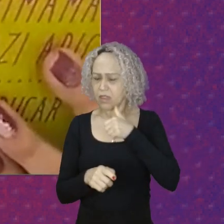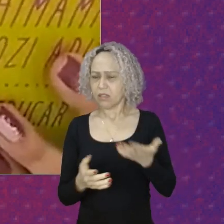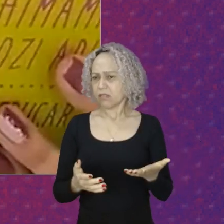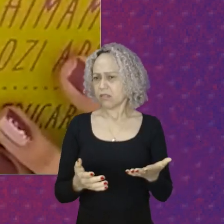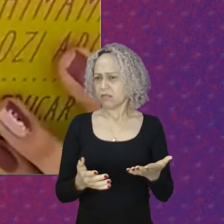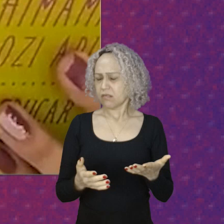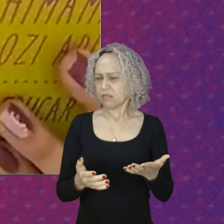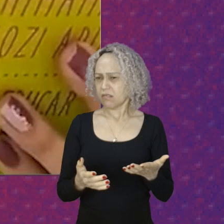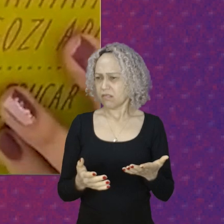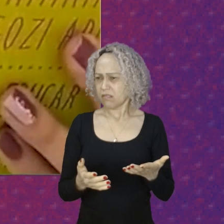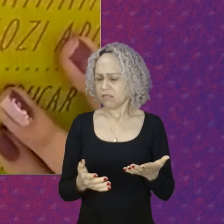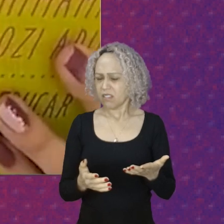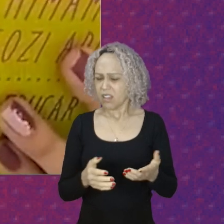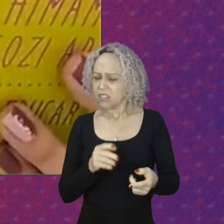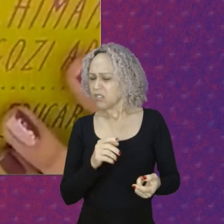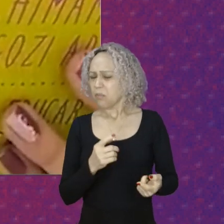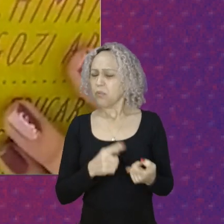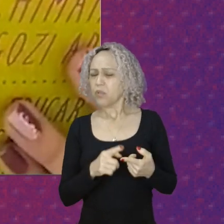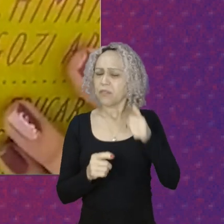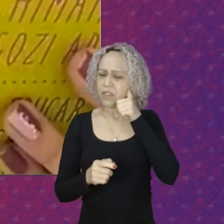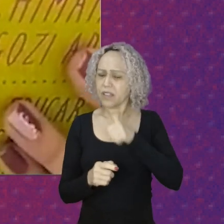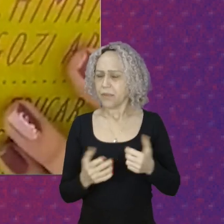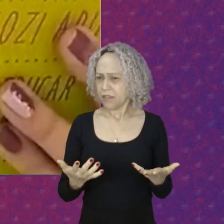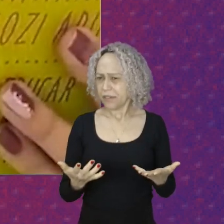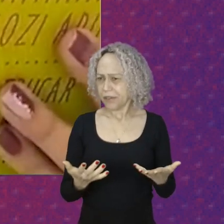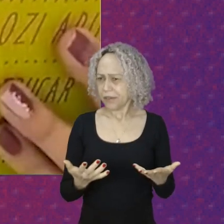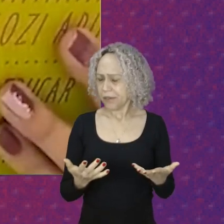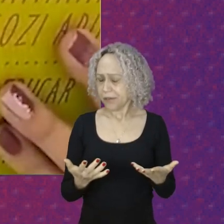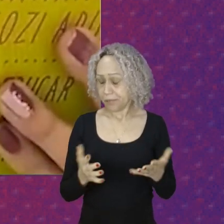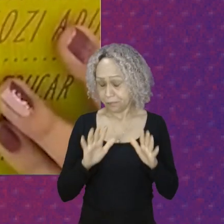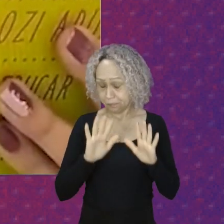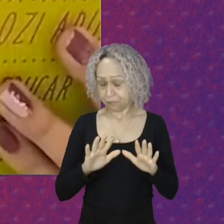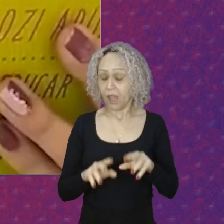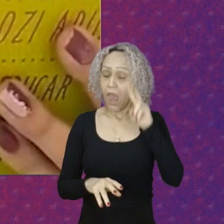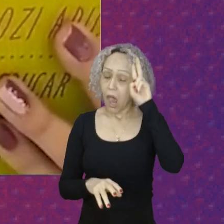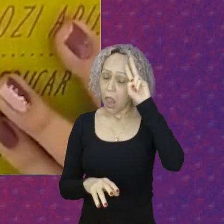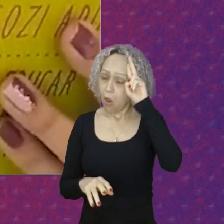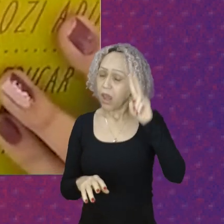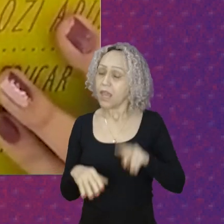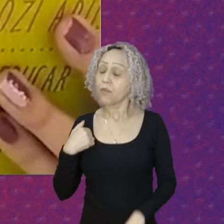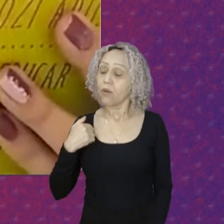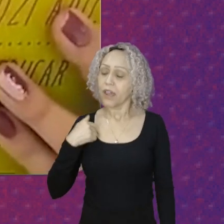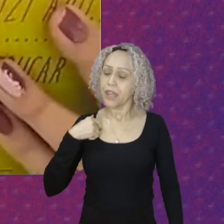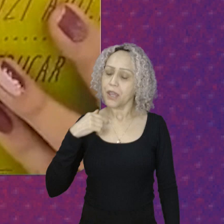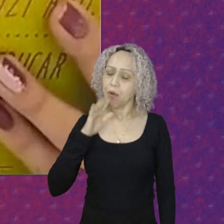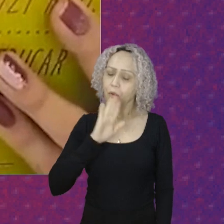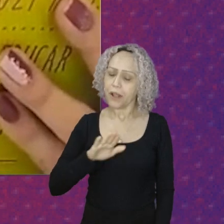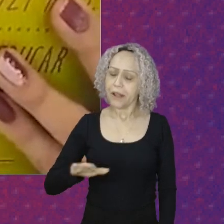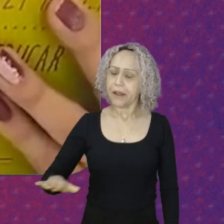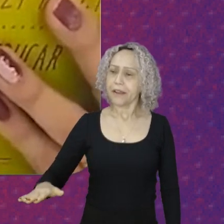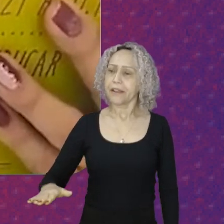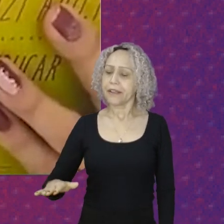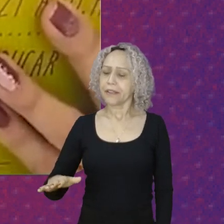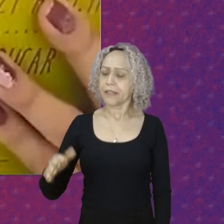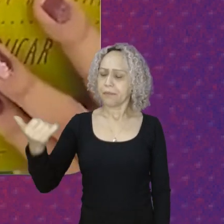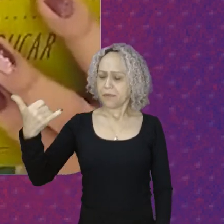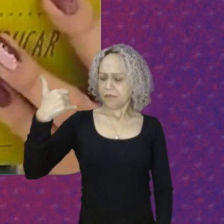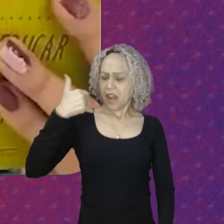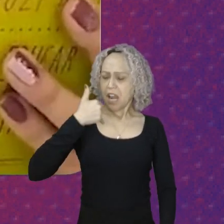nunca é razão para nada, jamais. Lembro que me diziam quando eu era criança para varrer direito como uma